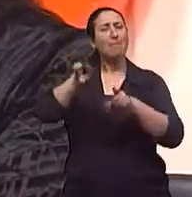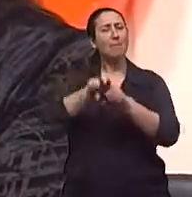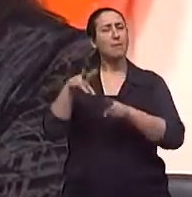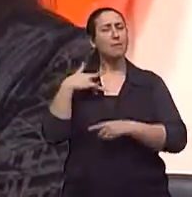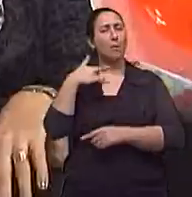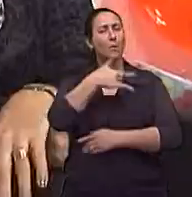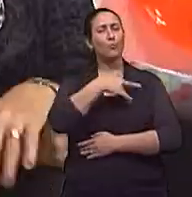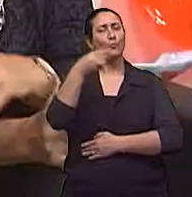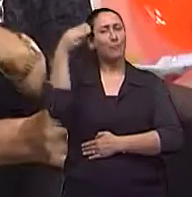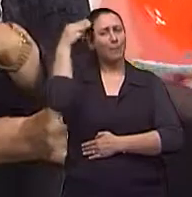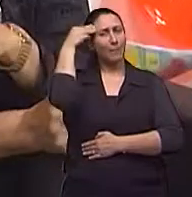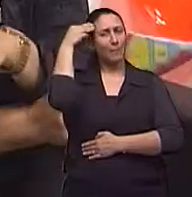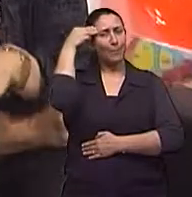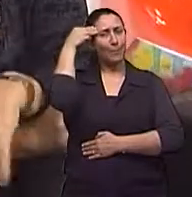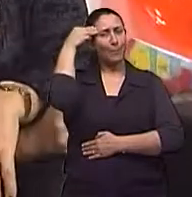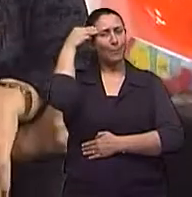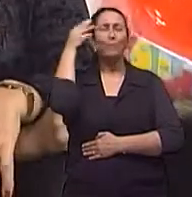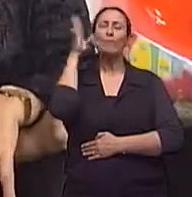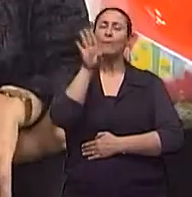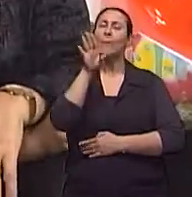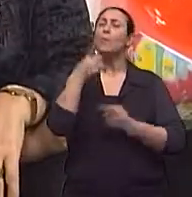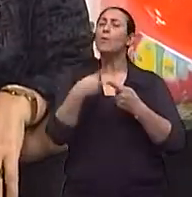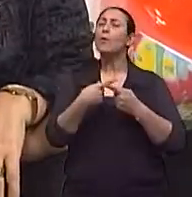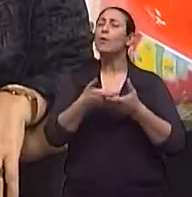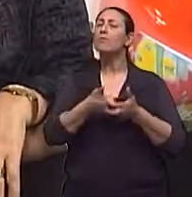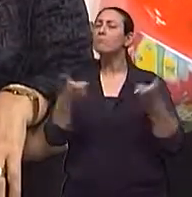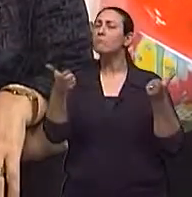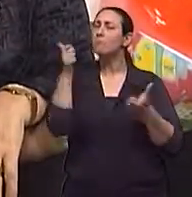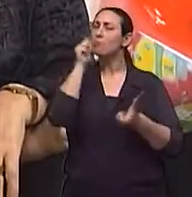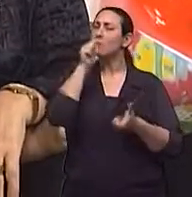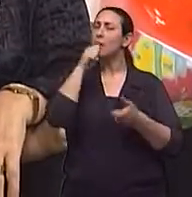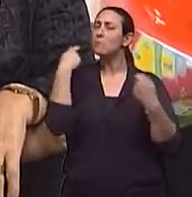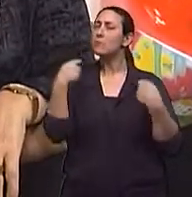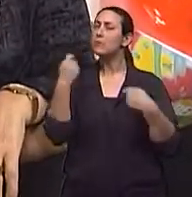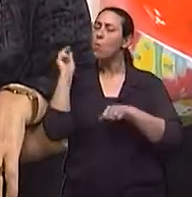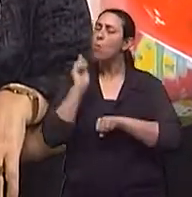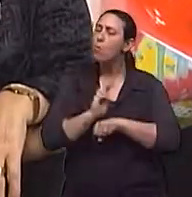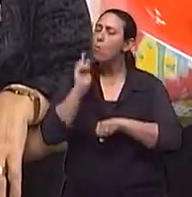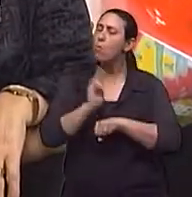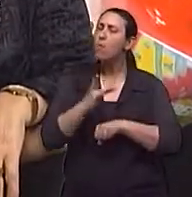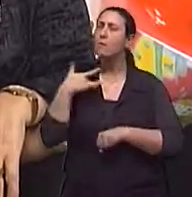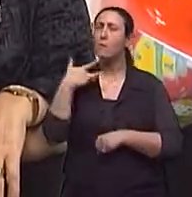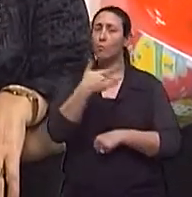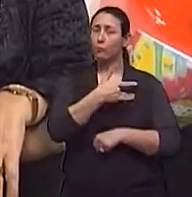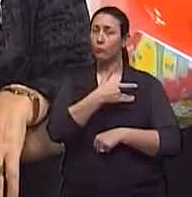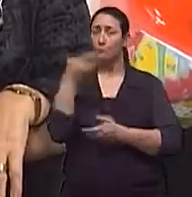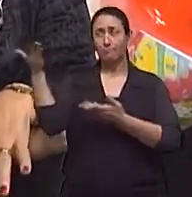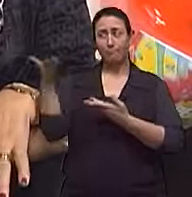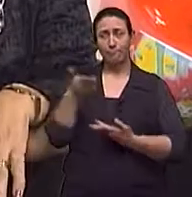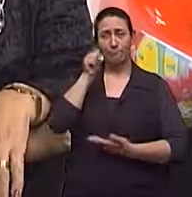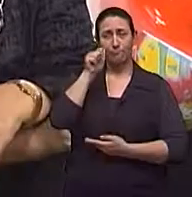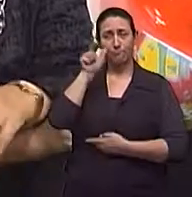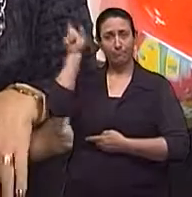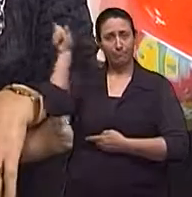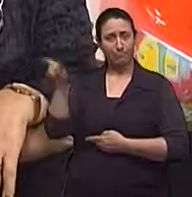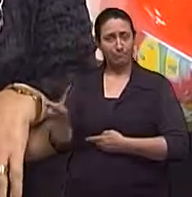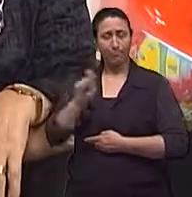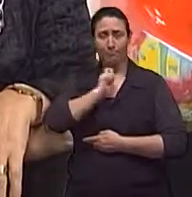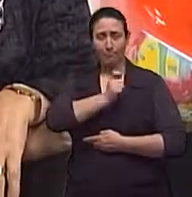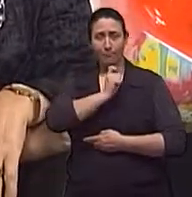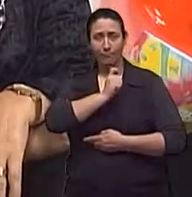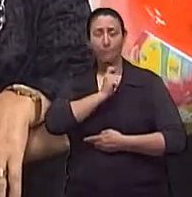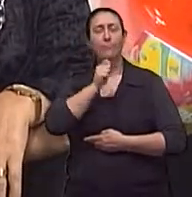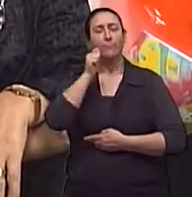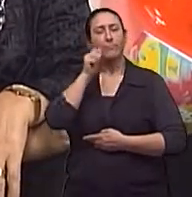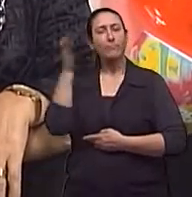bom né porque as mulheres precisam de atenção integral à saúde a nossa convidada para falar sobre este e outros